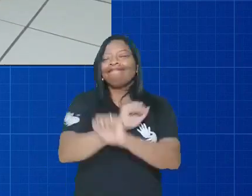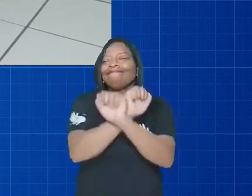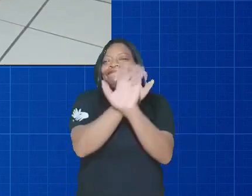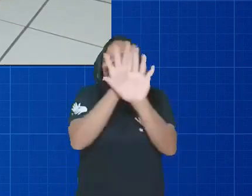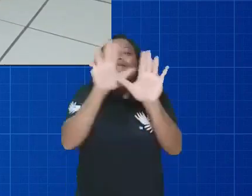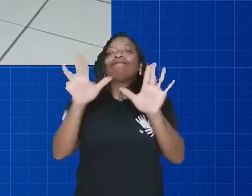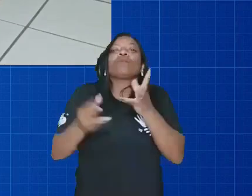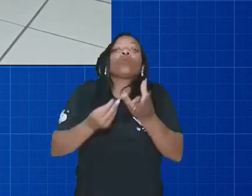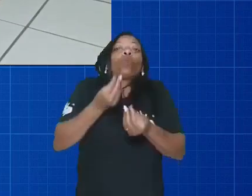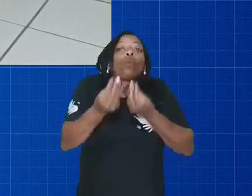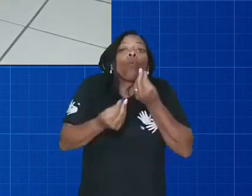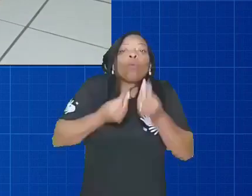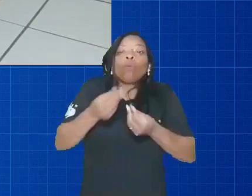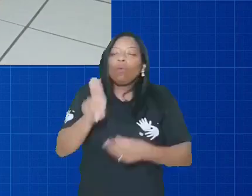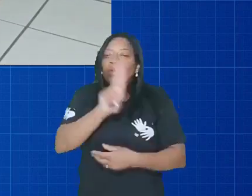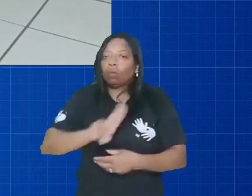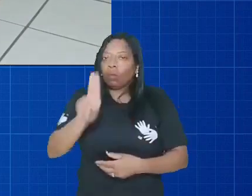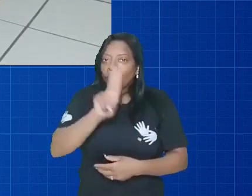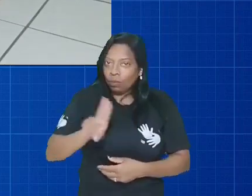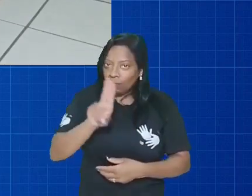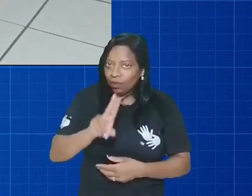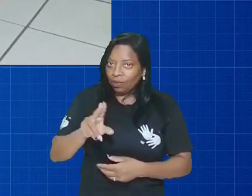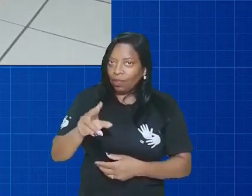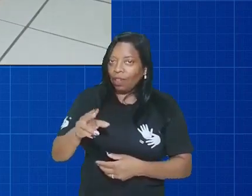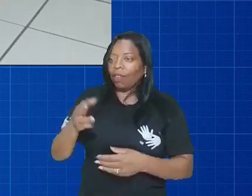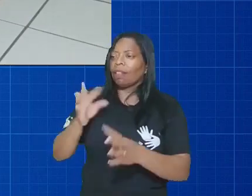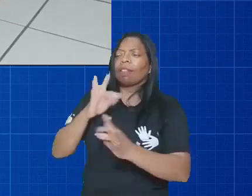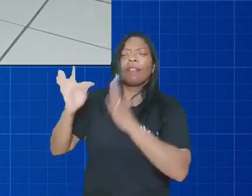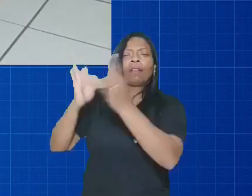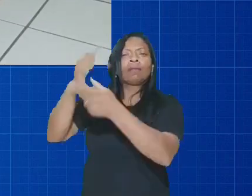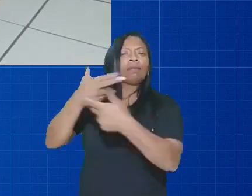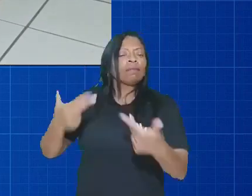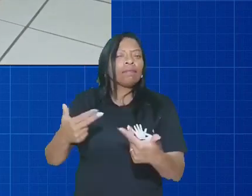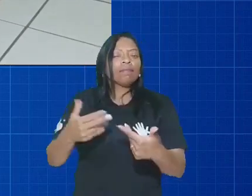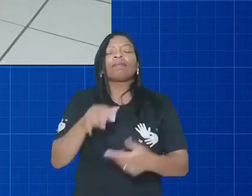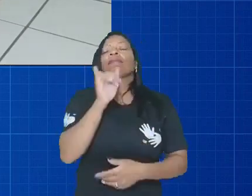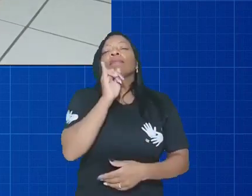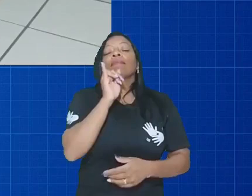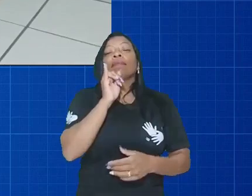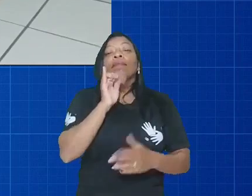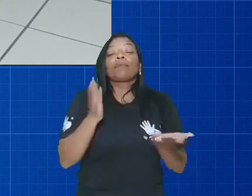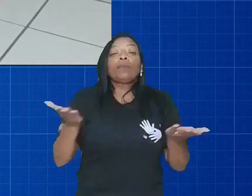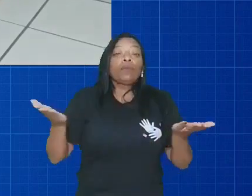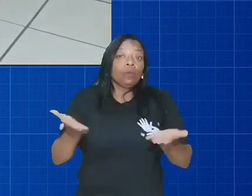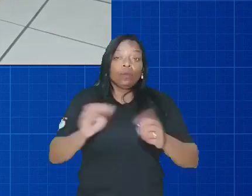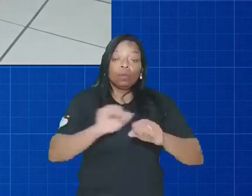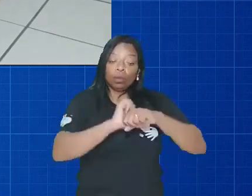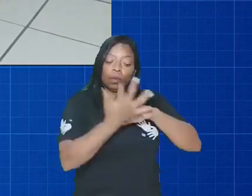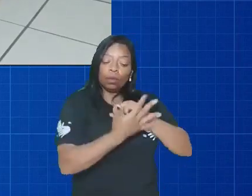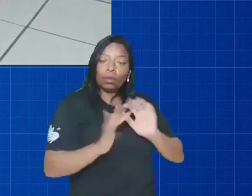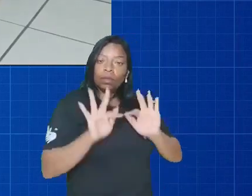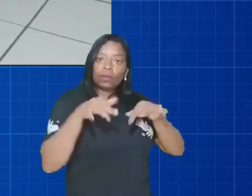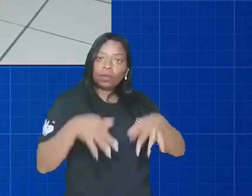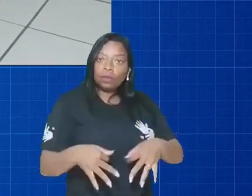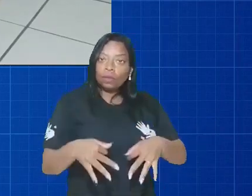período pós-pandemia? Que as crianças elas chegaram, voltaram para a escola muito mais agressivas,